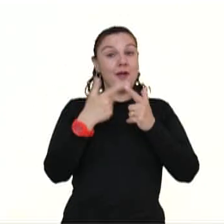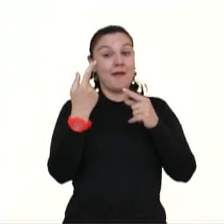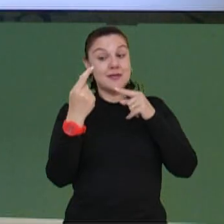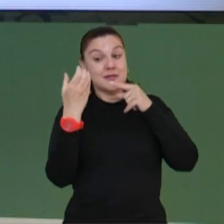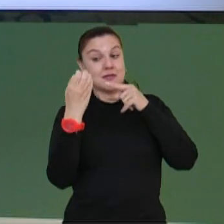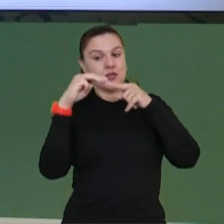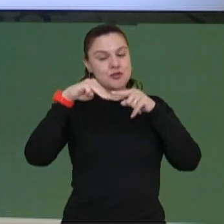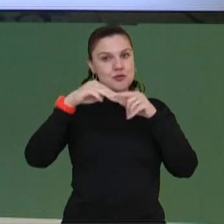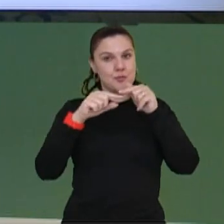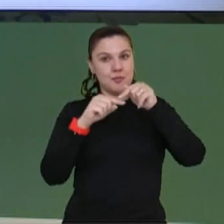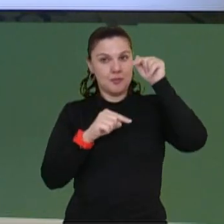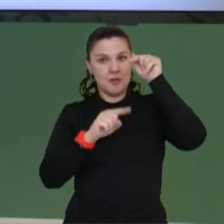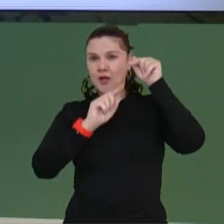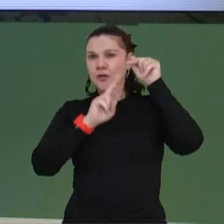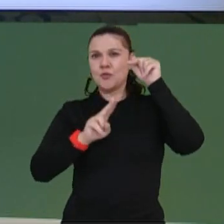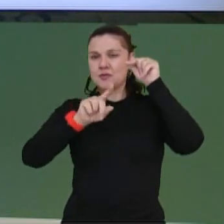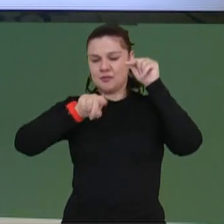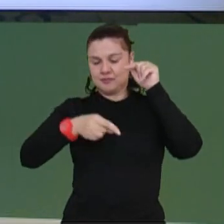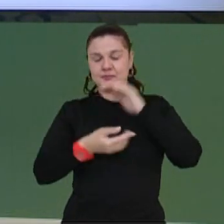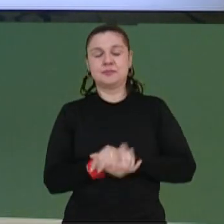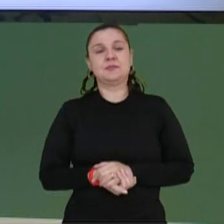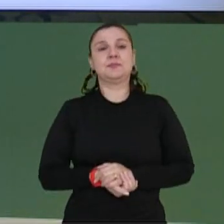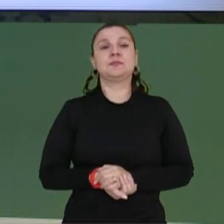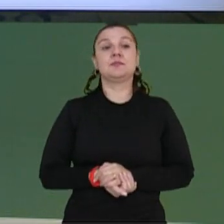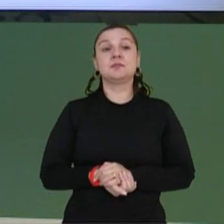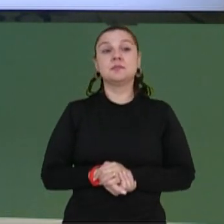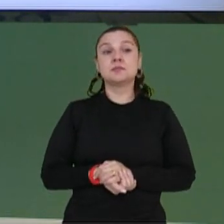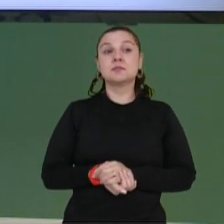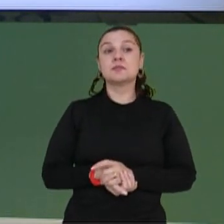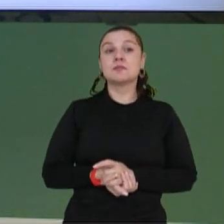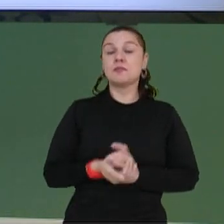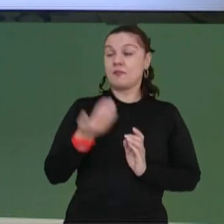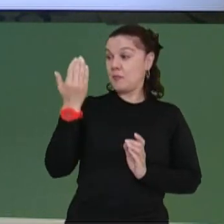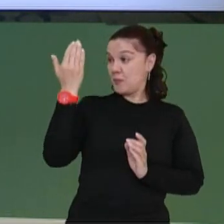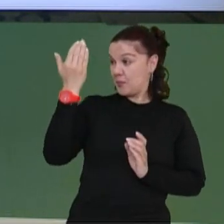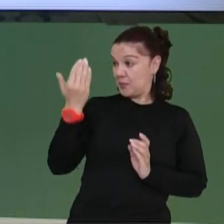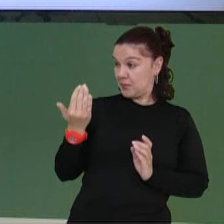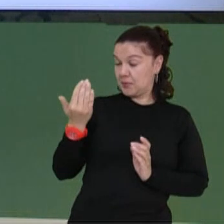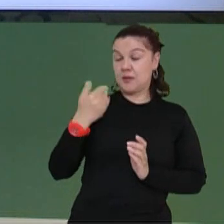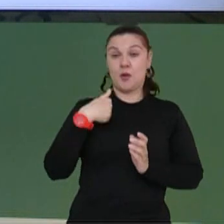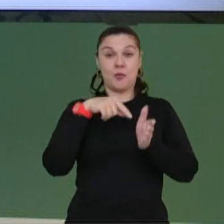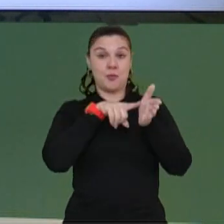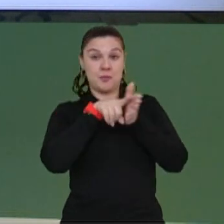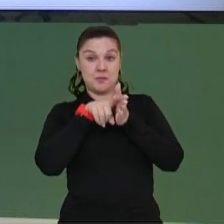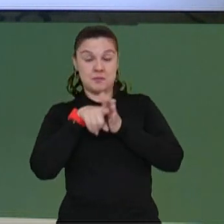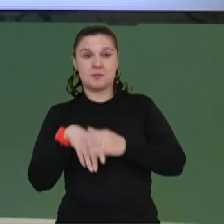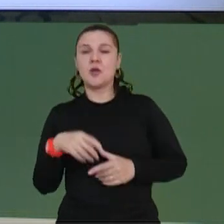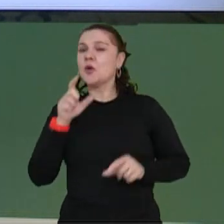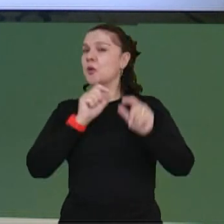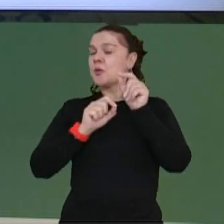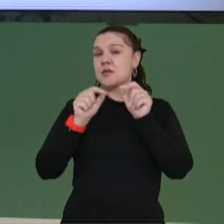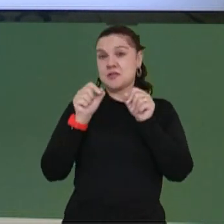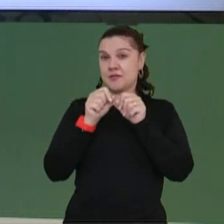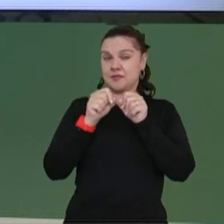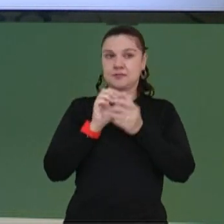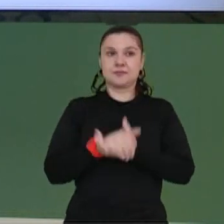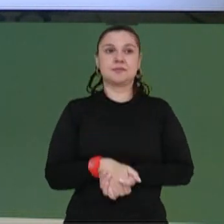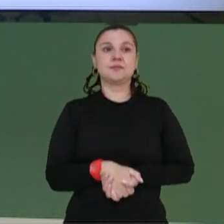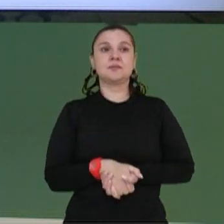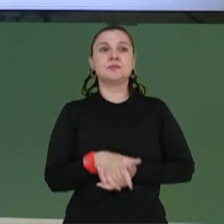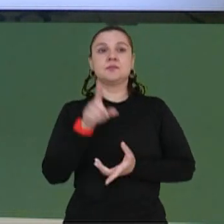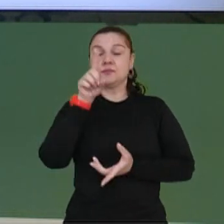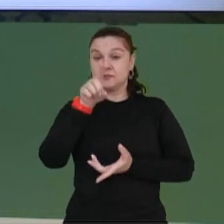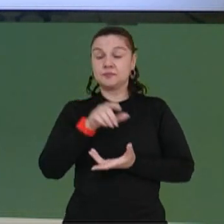está em centímetros para a gente não usar vírgula, tá bom? Então está aqui os dados que eu pesquisei, beleza? O que você vai fazer? Você